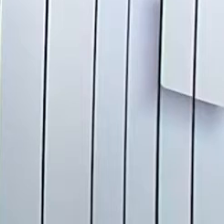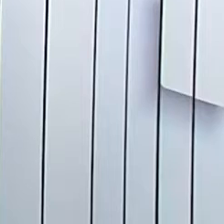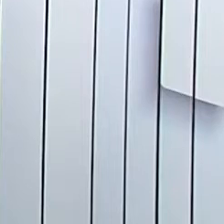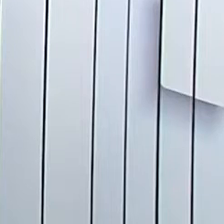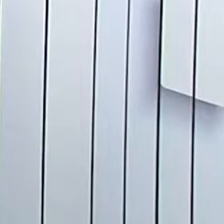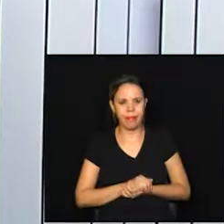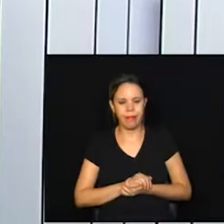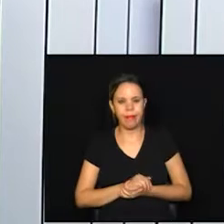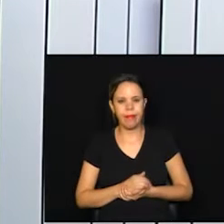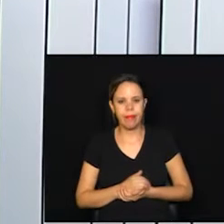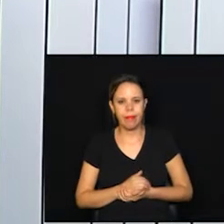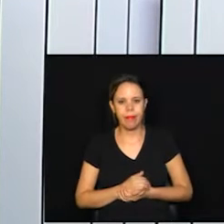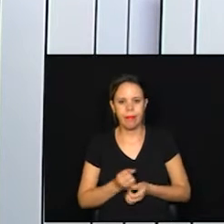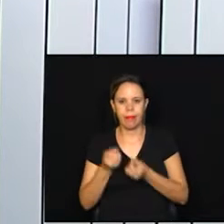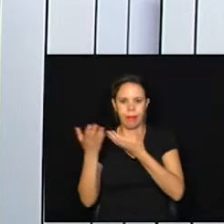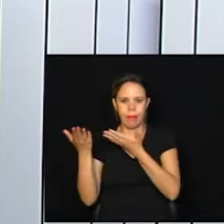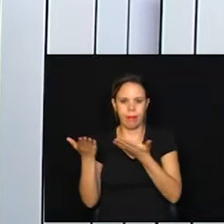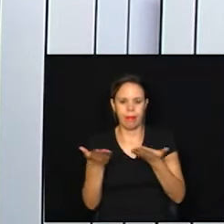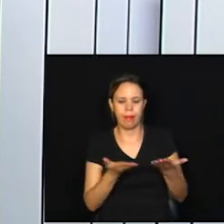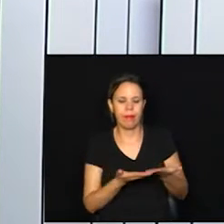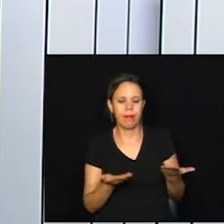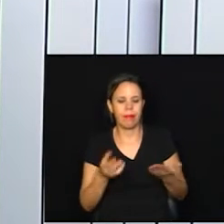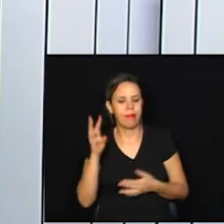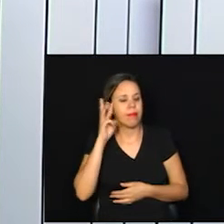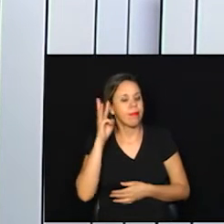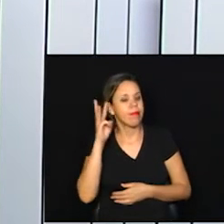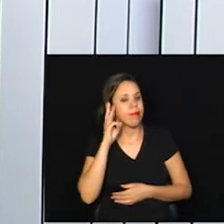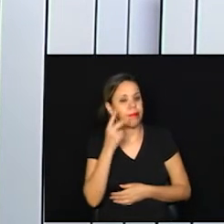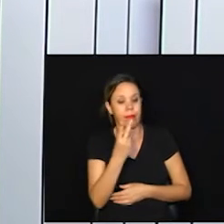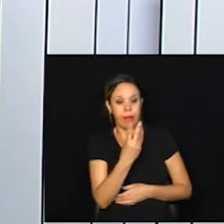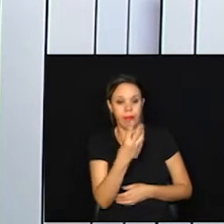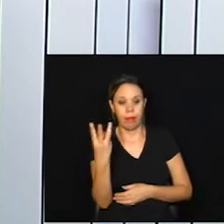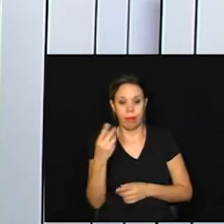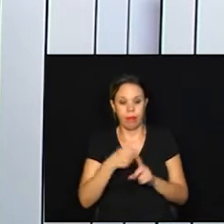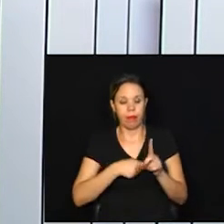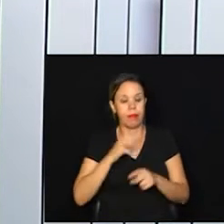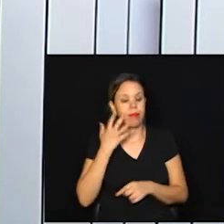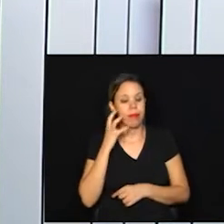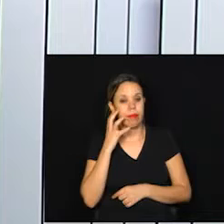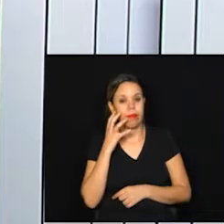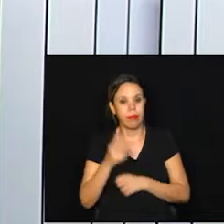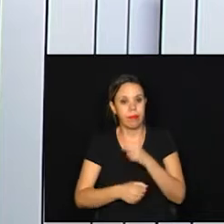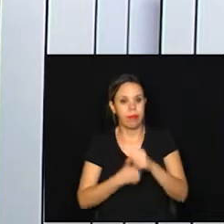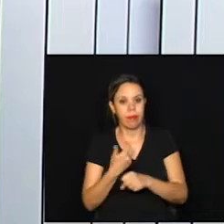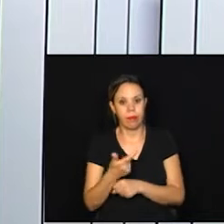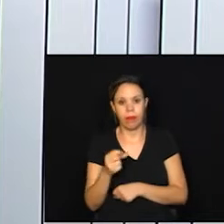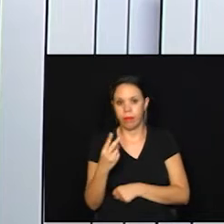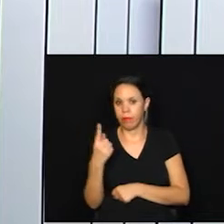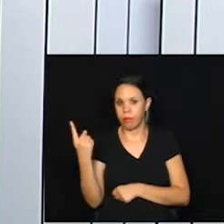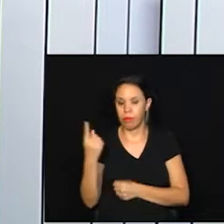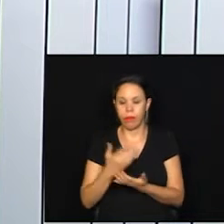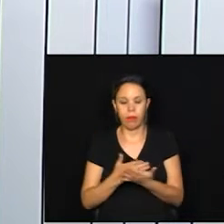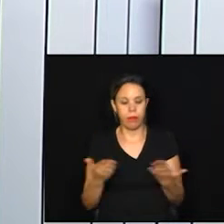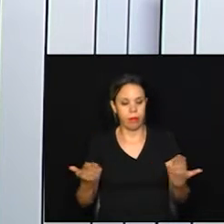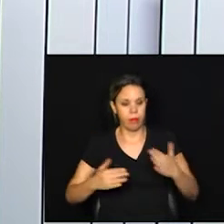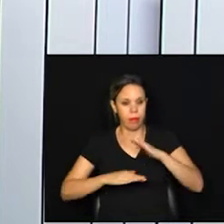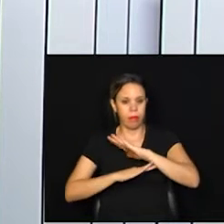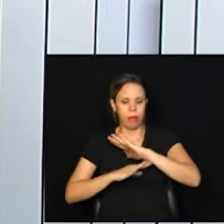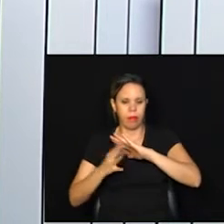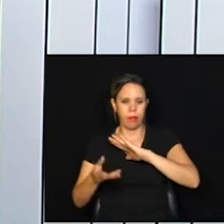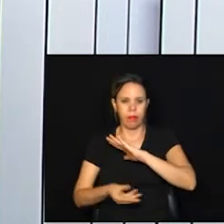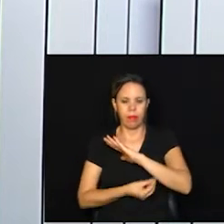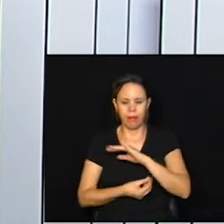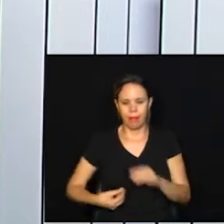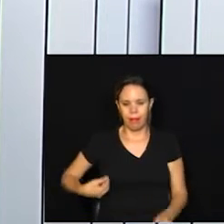Olá, seja bem-vinda, seja bem-vindo. Terça-feira, 23 de fevereiro de 2021. Começa agora o Câmara